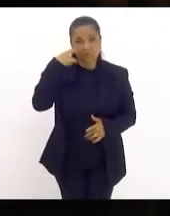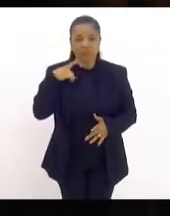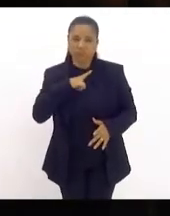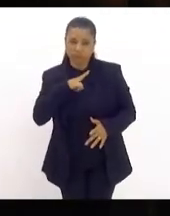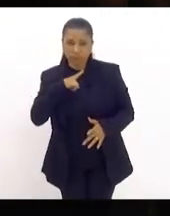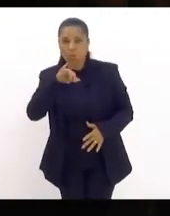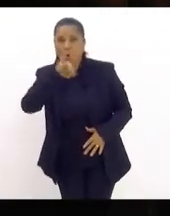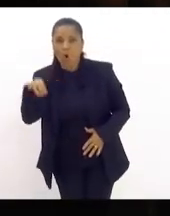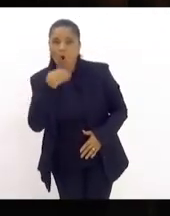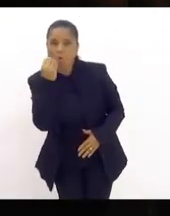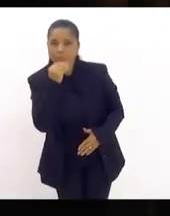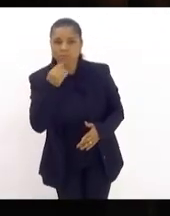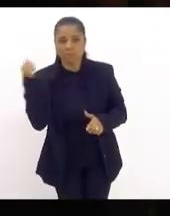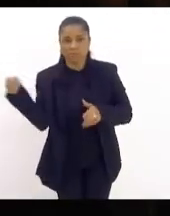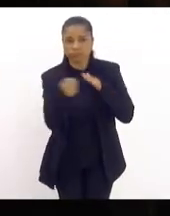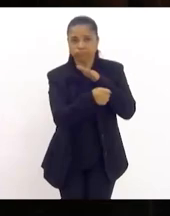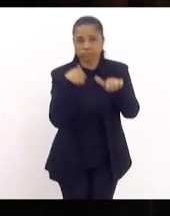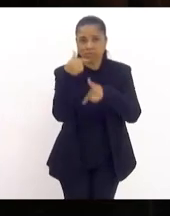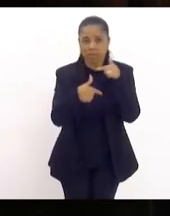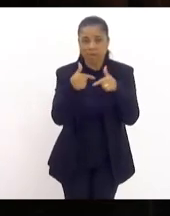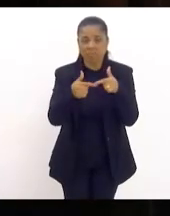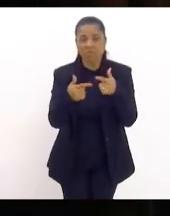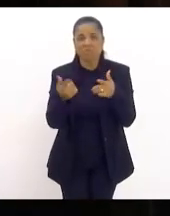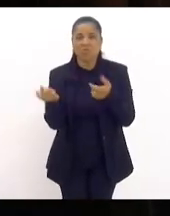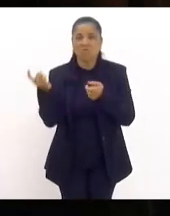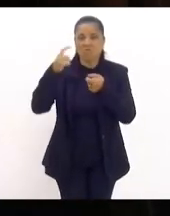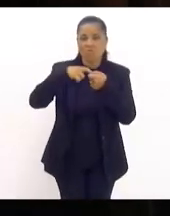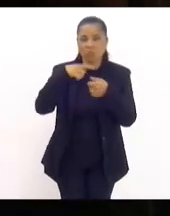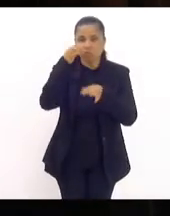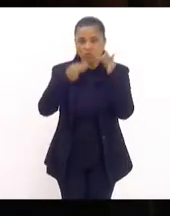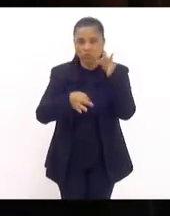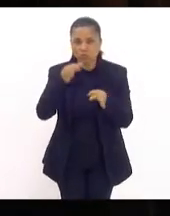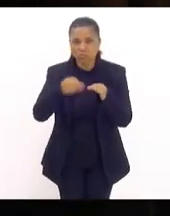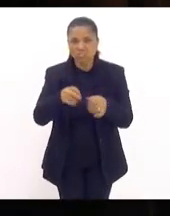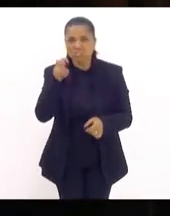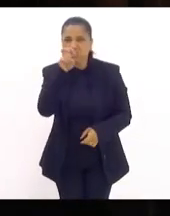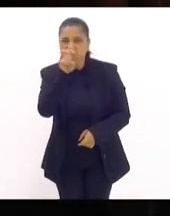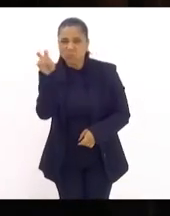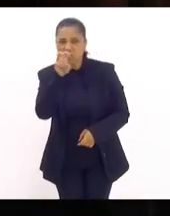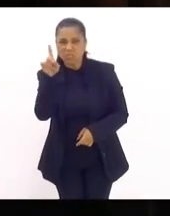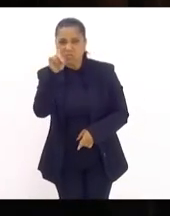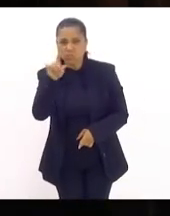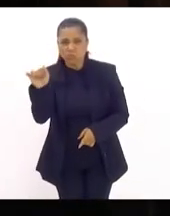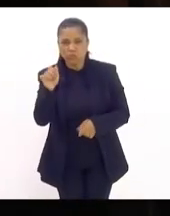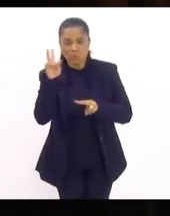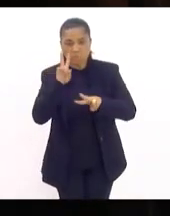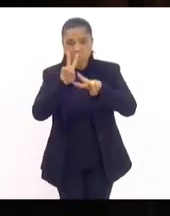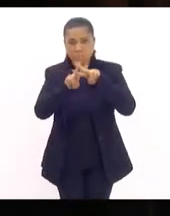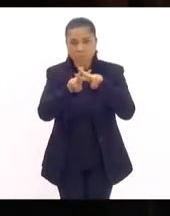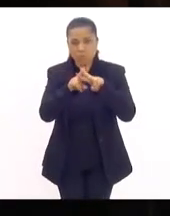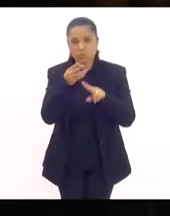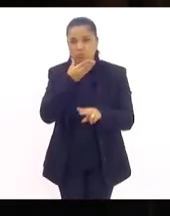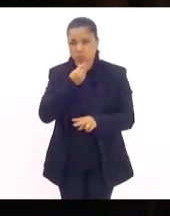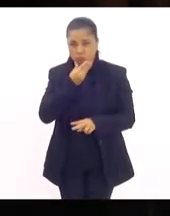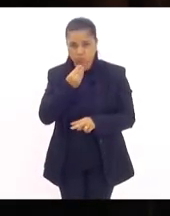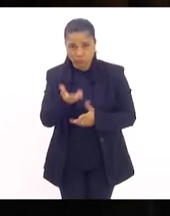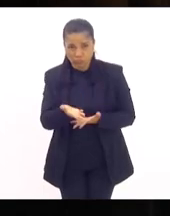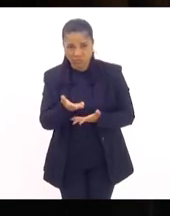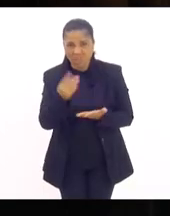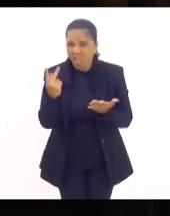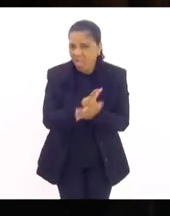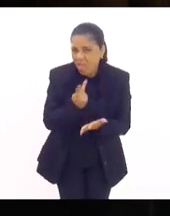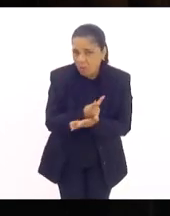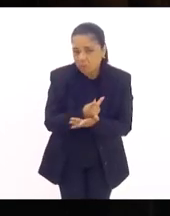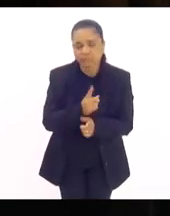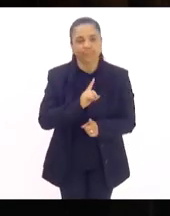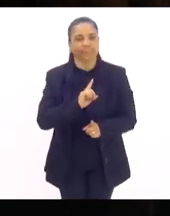mas precisa voltar à justiça, foi preso aí 55 dias na prisão, não foi um erro. Isso